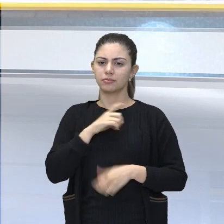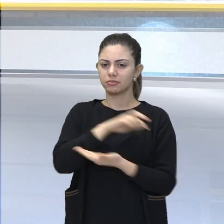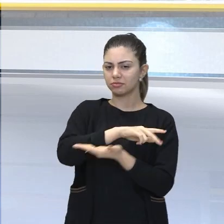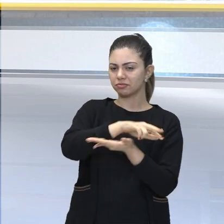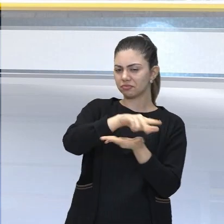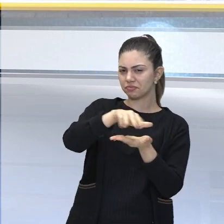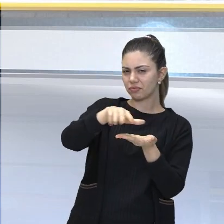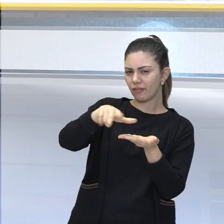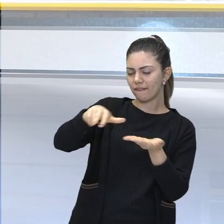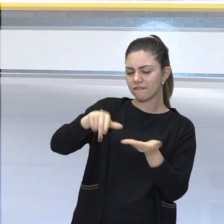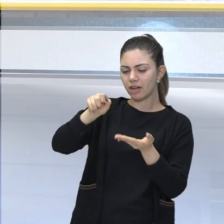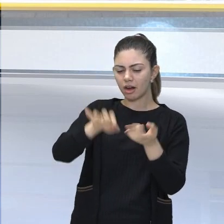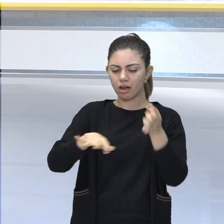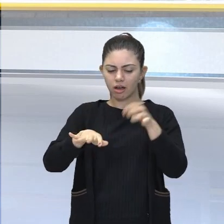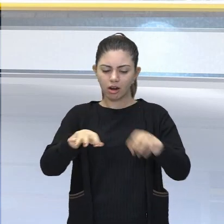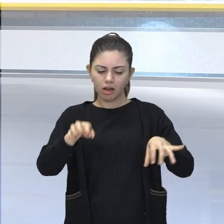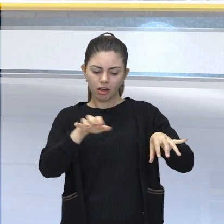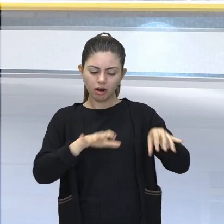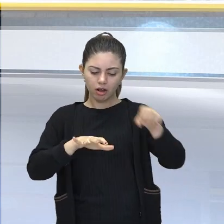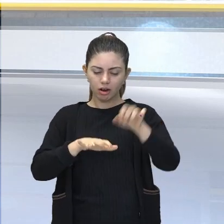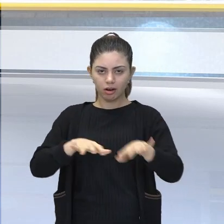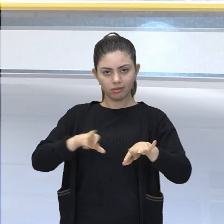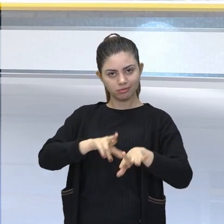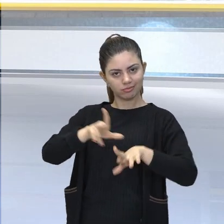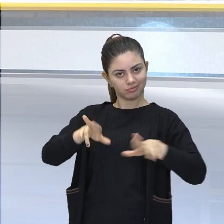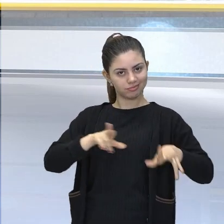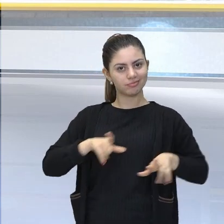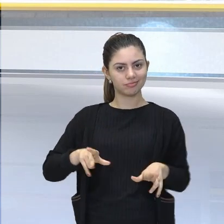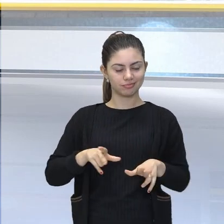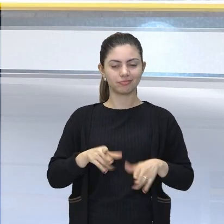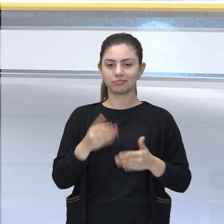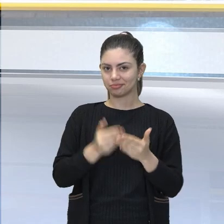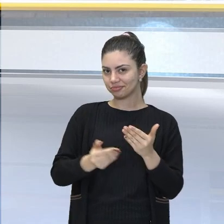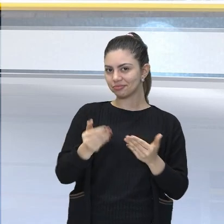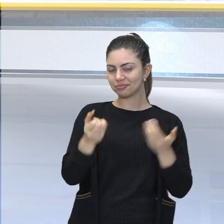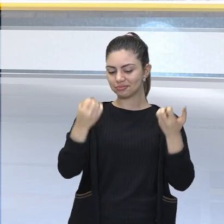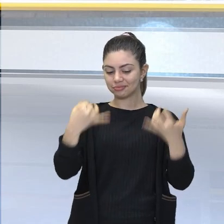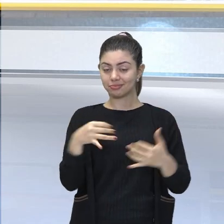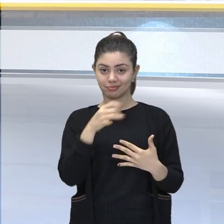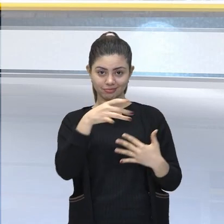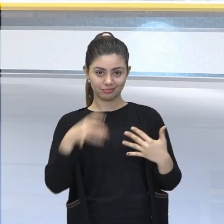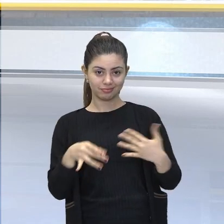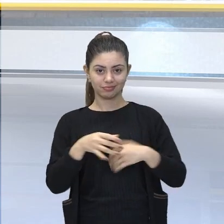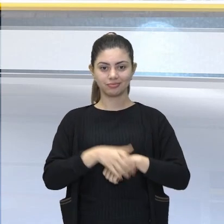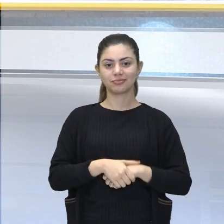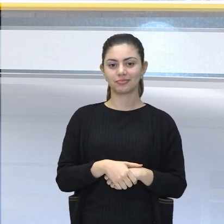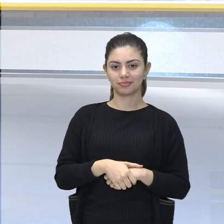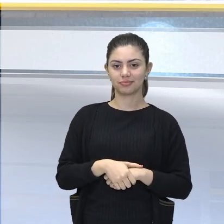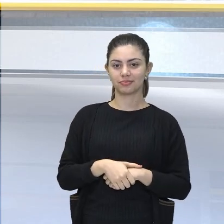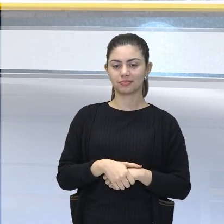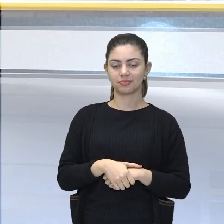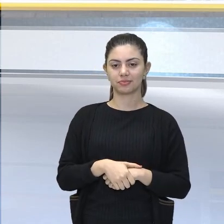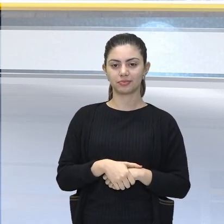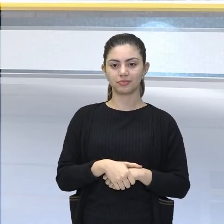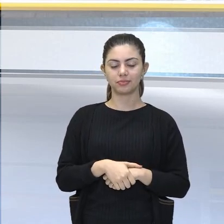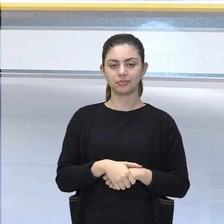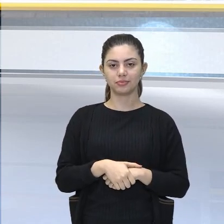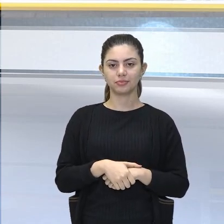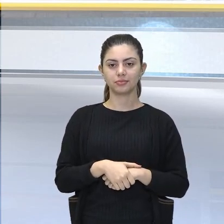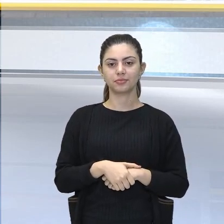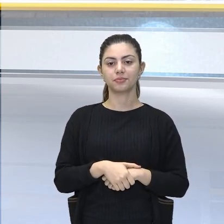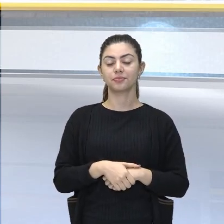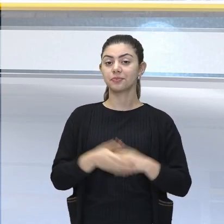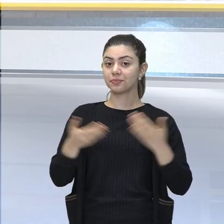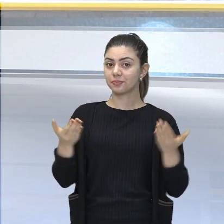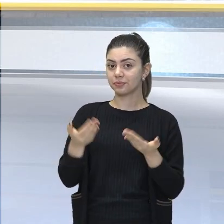né? Vários campos diferentes. Então, esses campos que a gente vai ver hoje também em inglês. Então, vamos ver um pouquinho mais